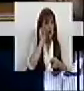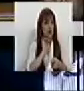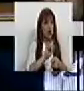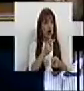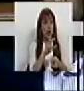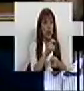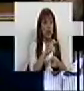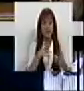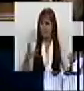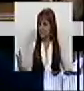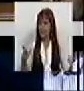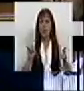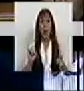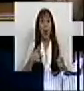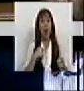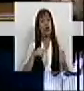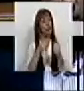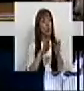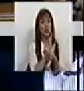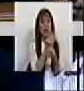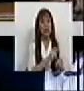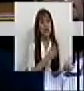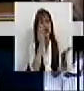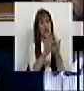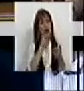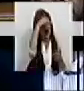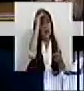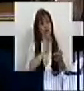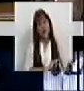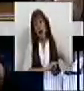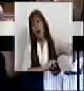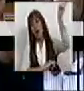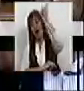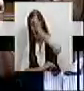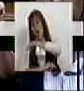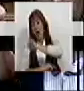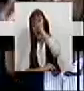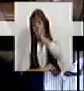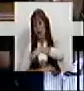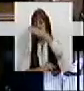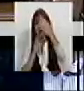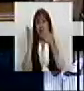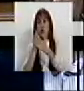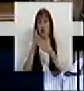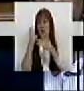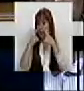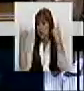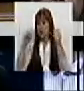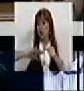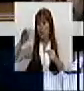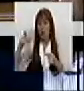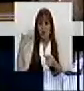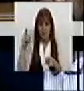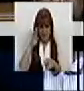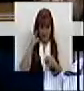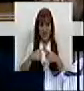Senhora do Rosário. Ou agarrarem todos os alunos do Colégio da Nossa Senhora do Rosário e colocá-los na Escola do Monte da Caparica.